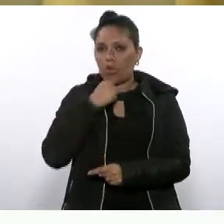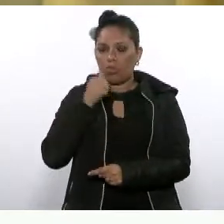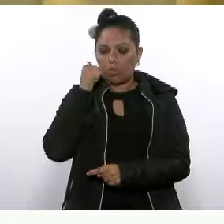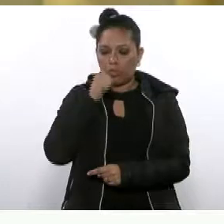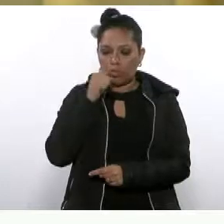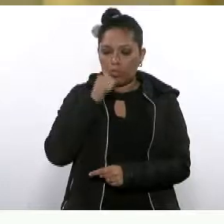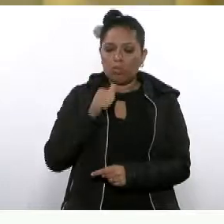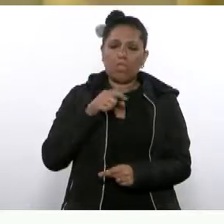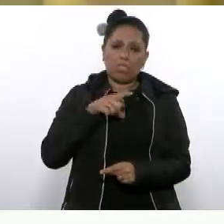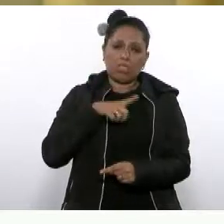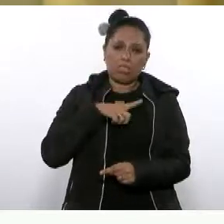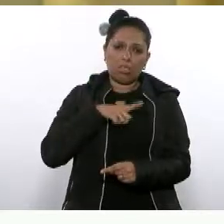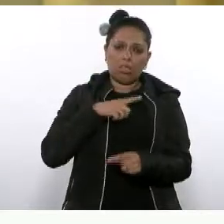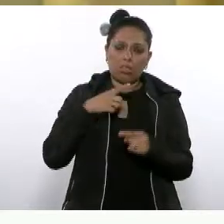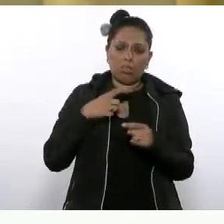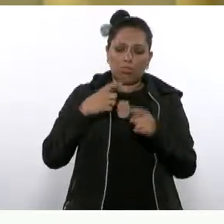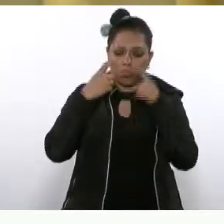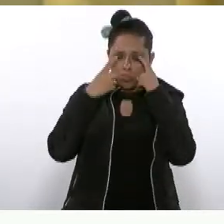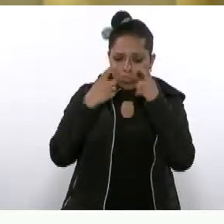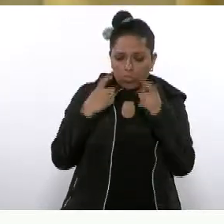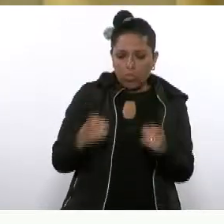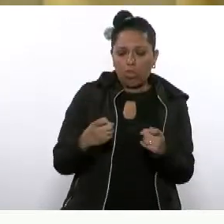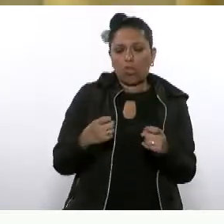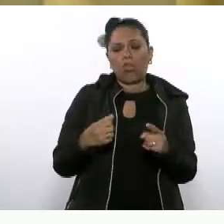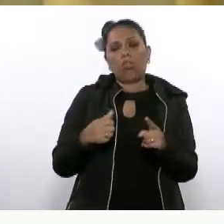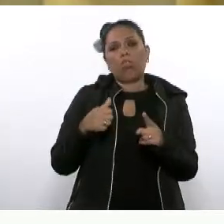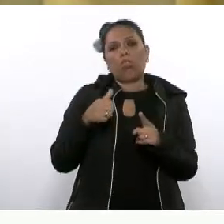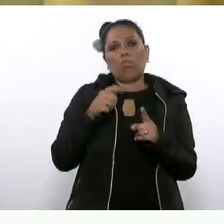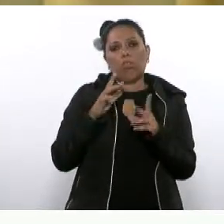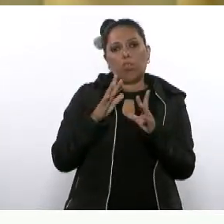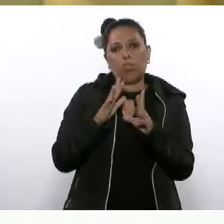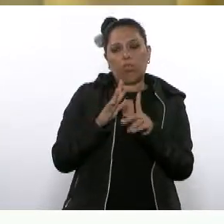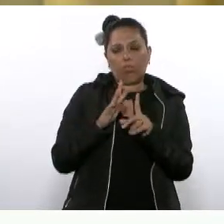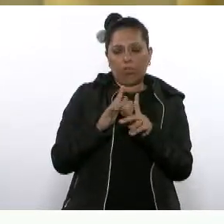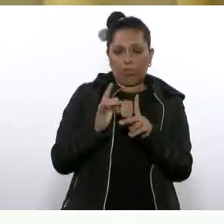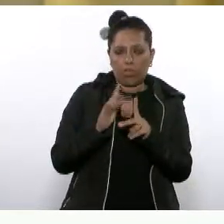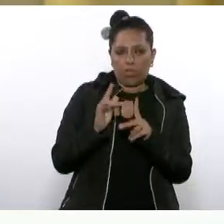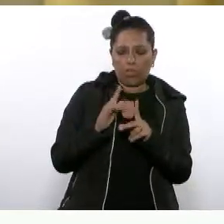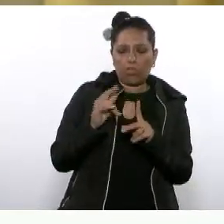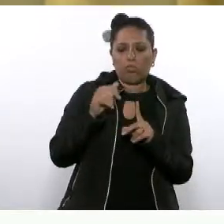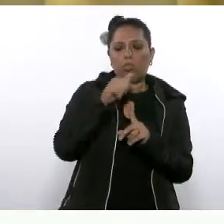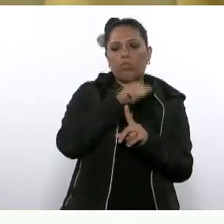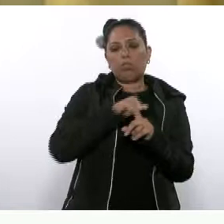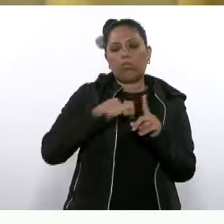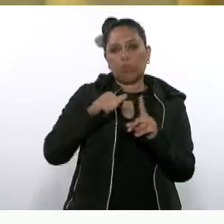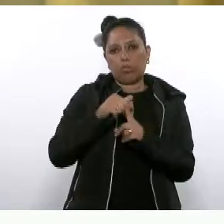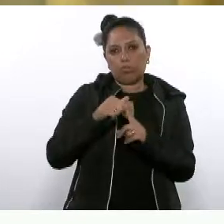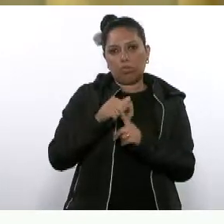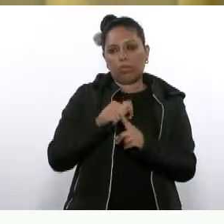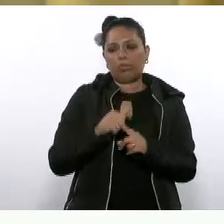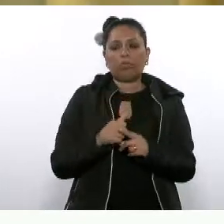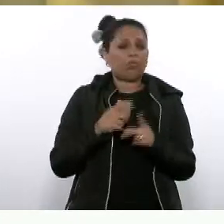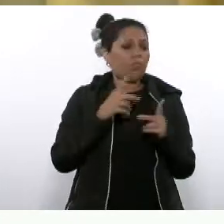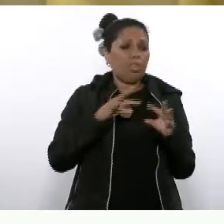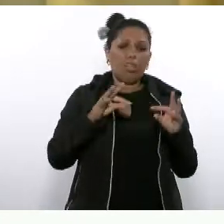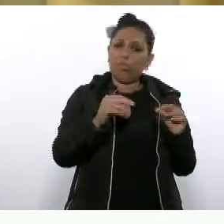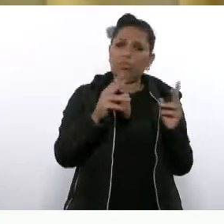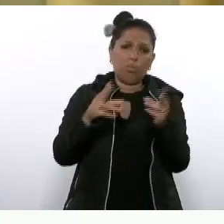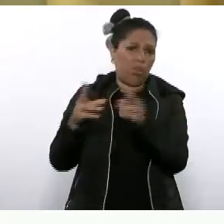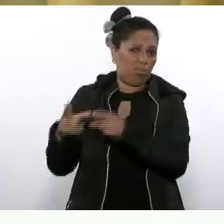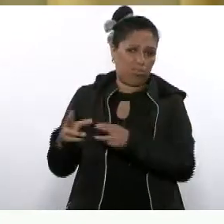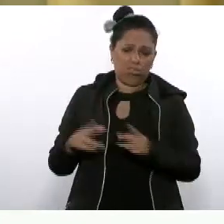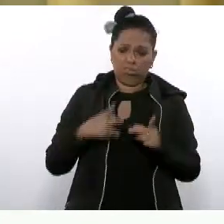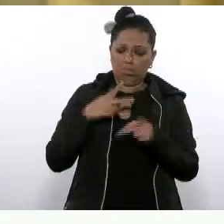situação de violência e de mulheres vítimas de feminicídio com atenção especial ao acompanhamento psicológico. São as mesmas